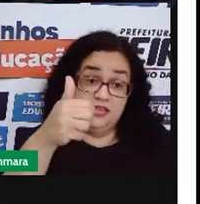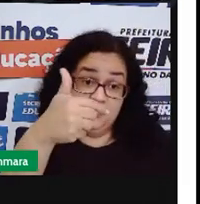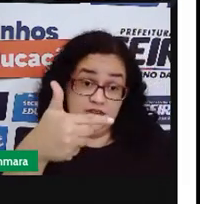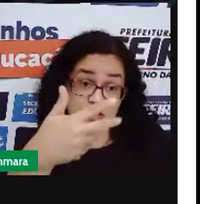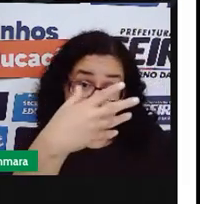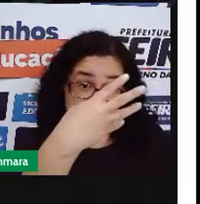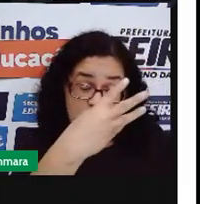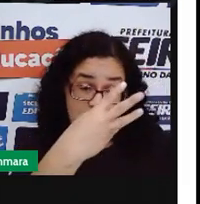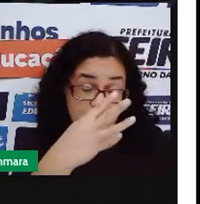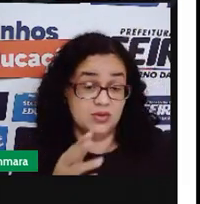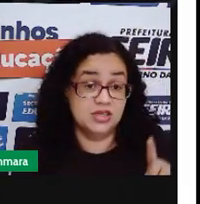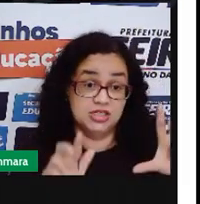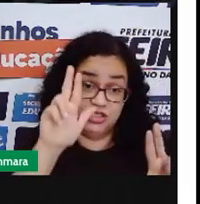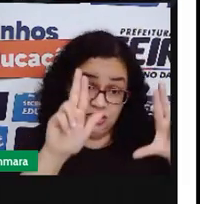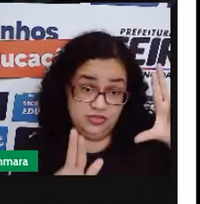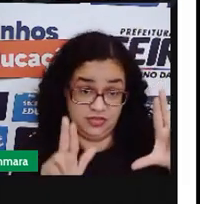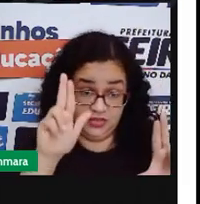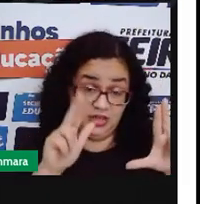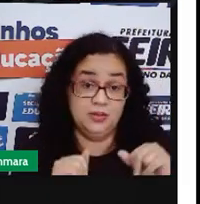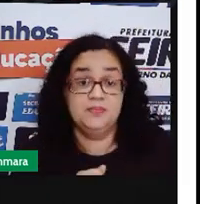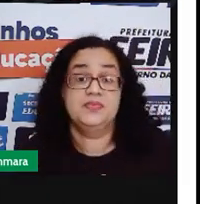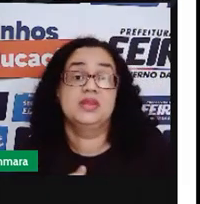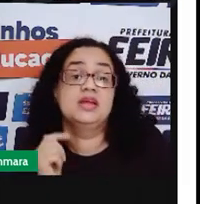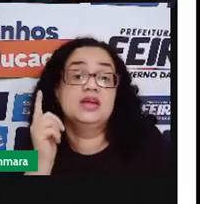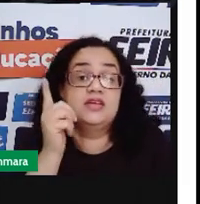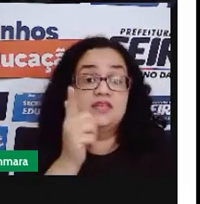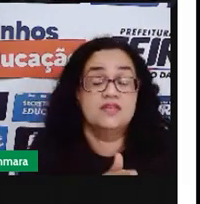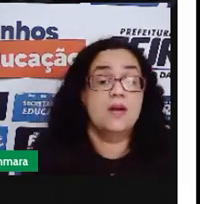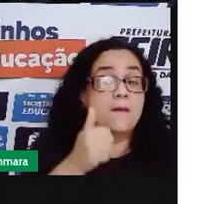fevereiro foi a conquista do voto feminino.